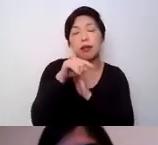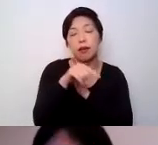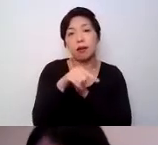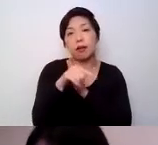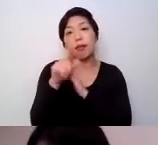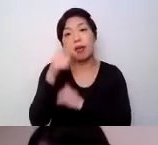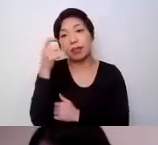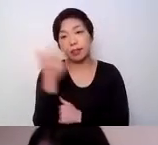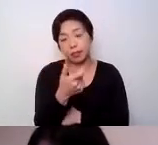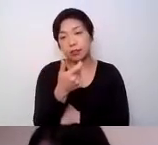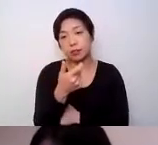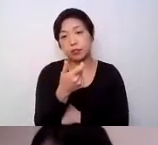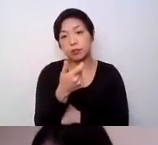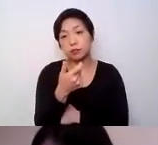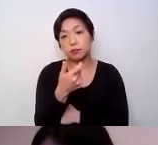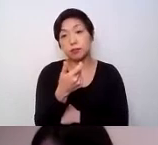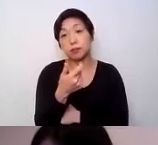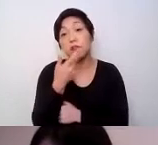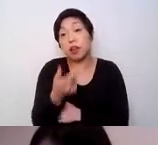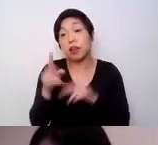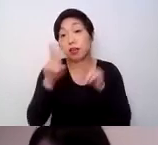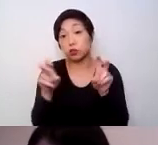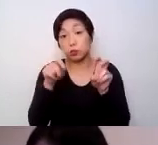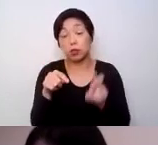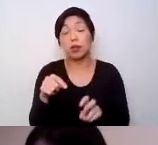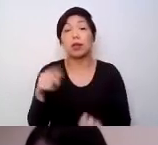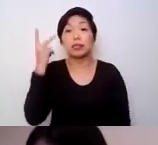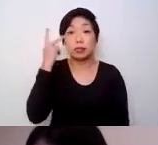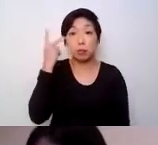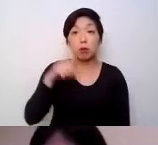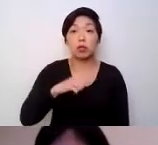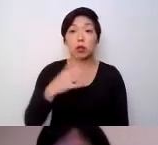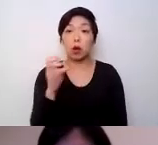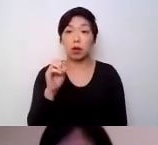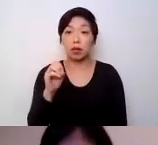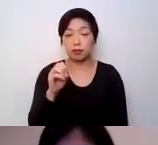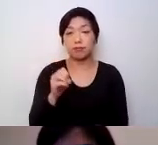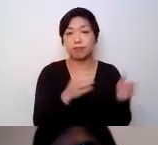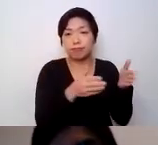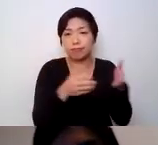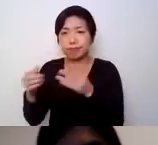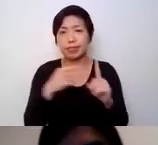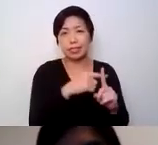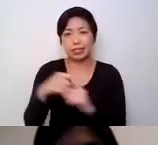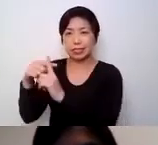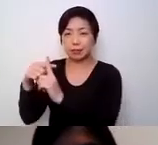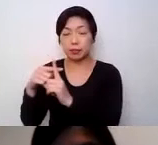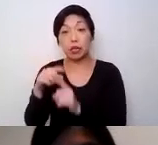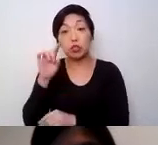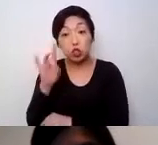serem trazidos para cá na cidade de São Paulo tem 40 cemitérios mas apenas o cemitério da